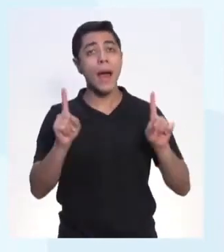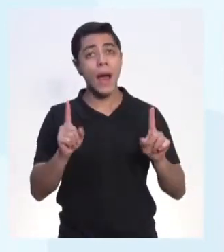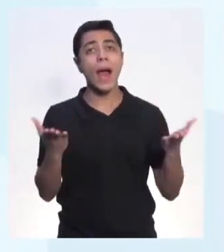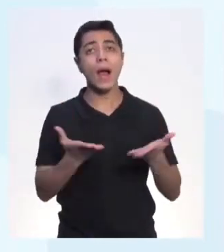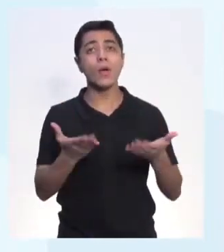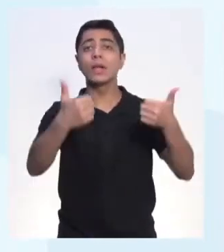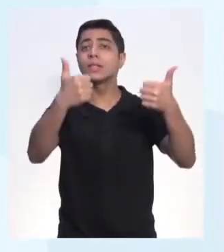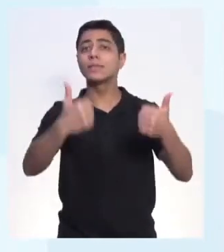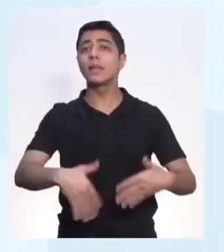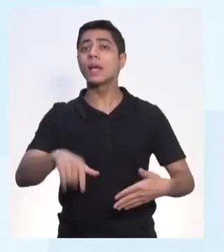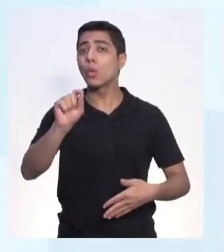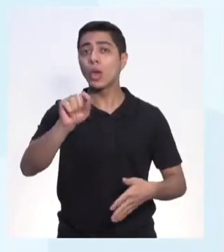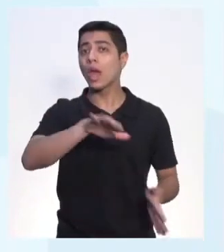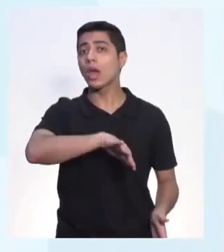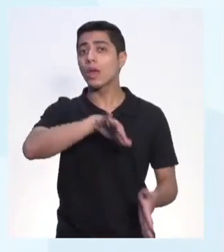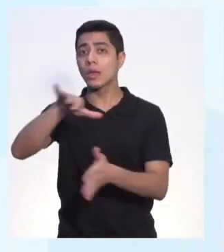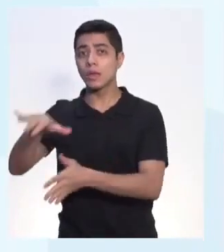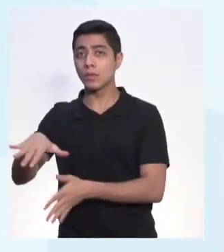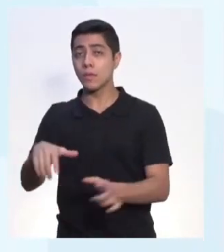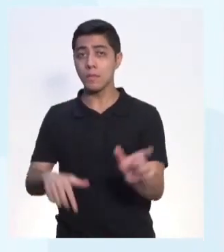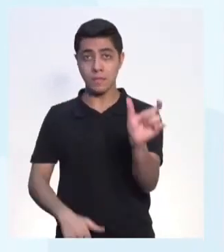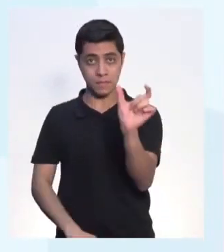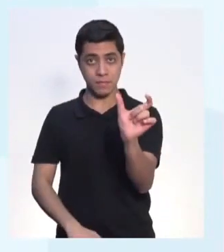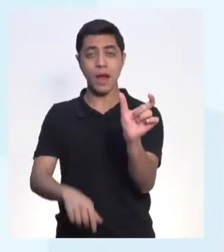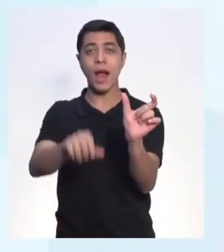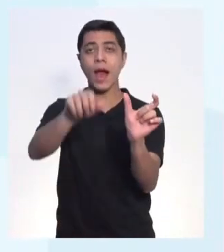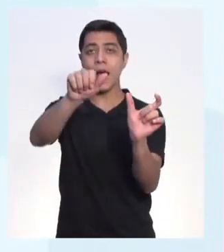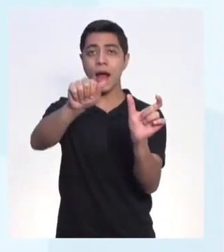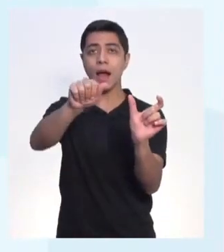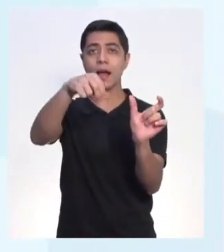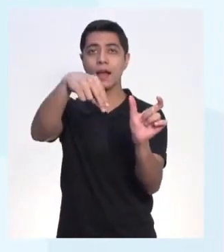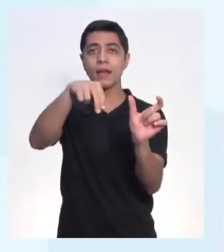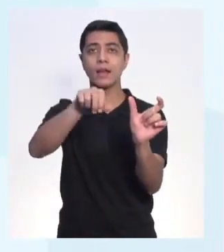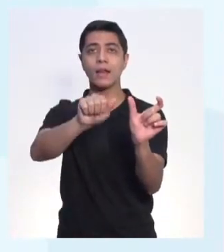dos anagramas. Então, vamos lá.